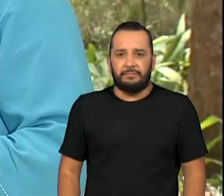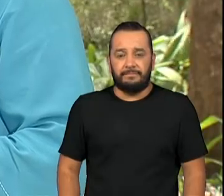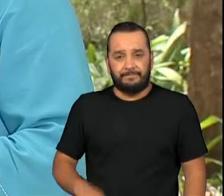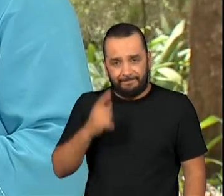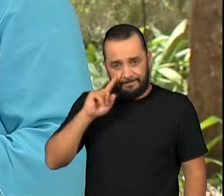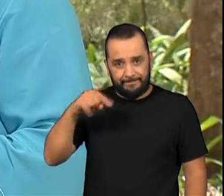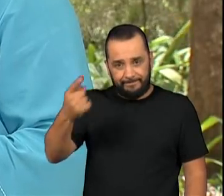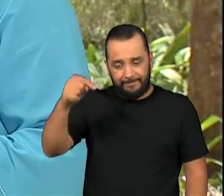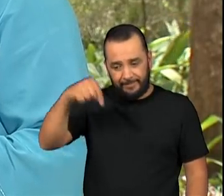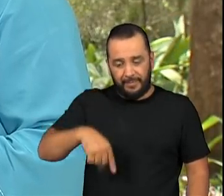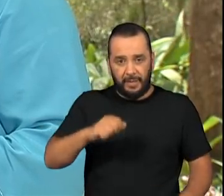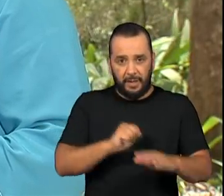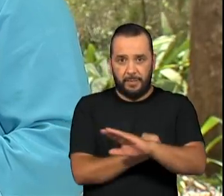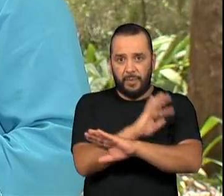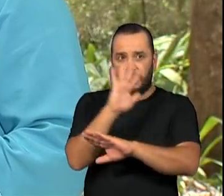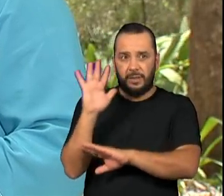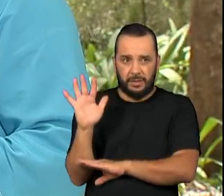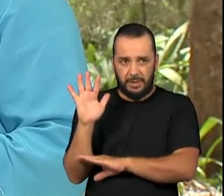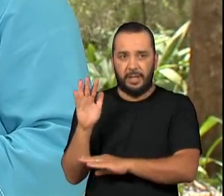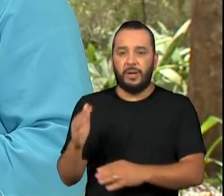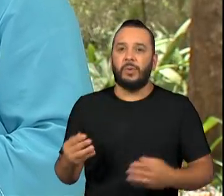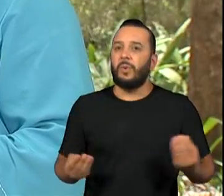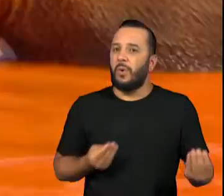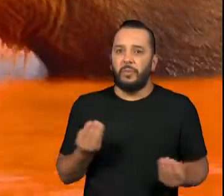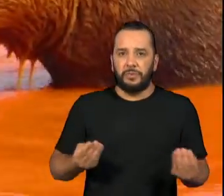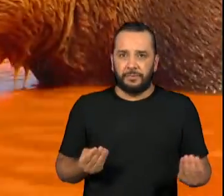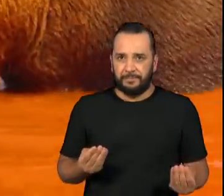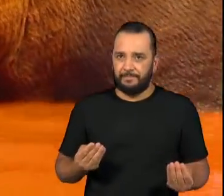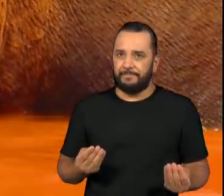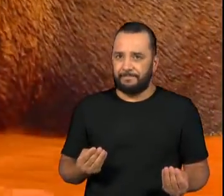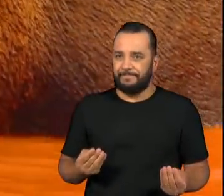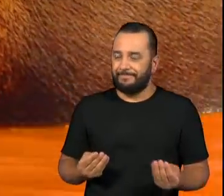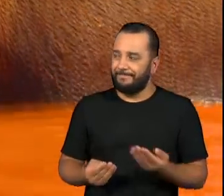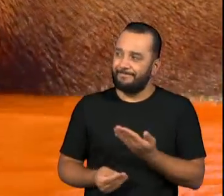veja logo mais aqui no Repórter Eco.